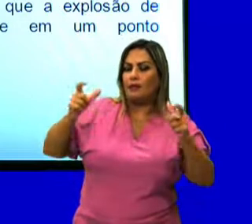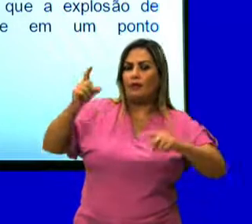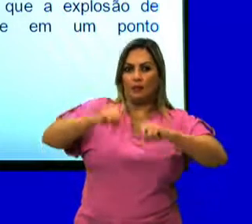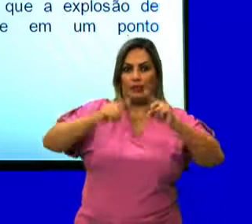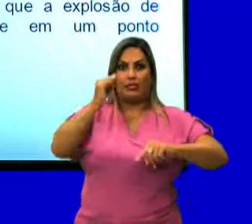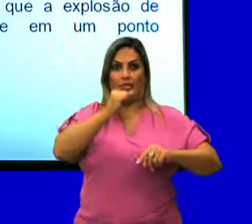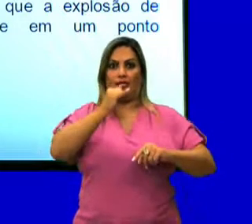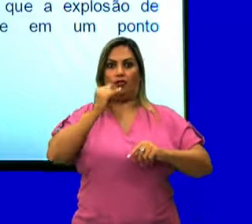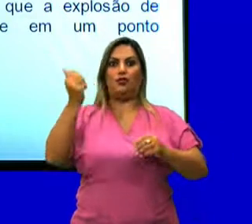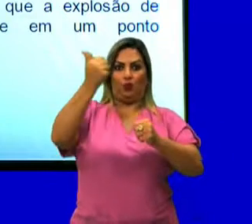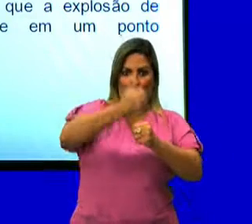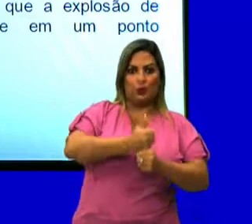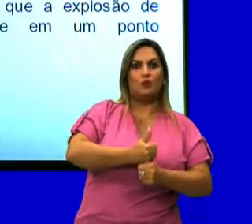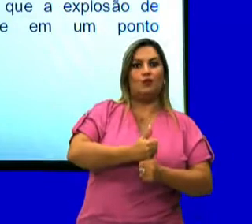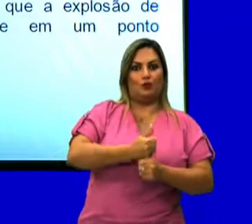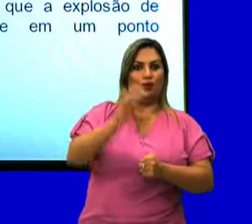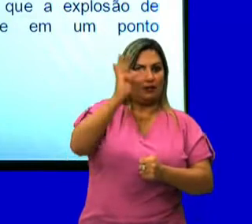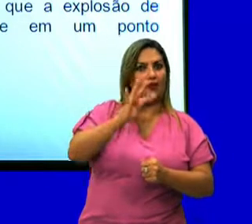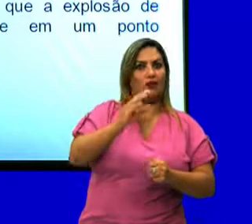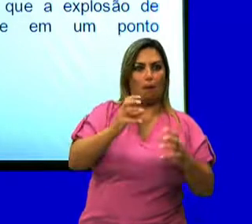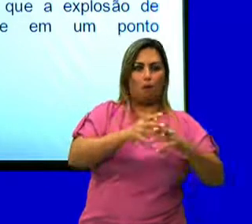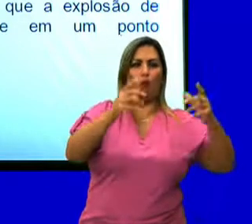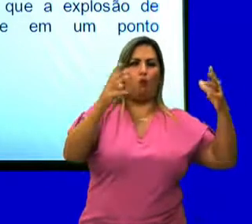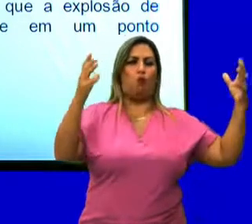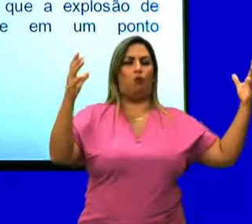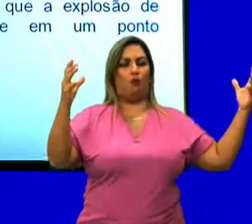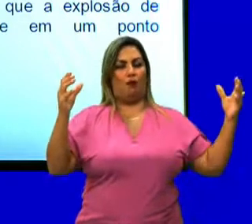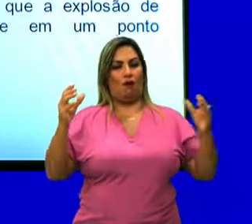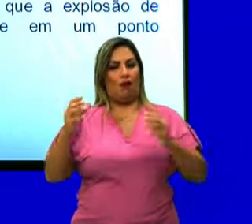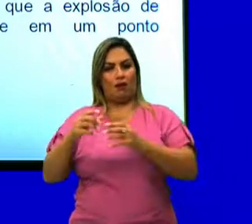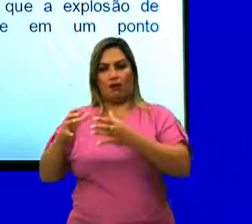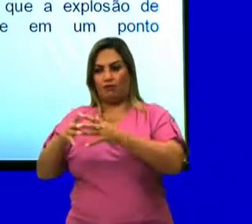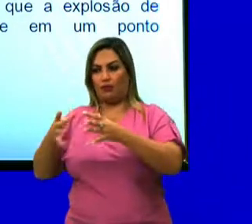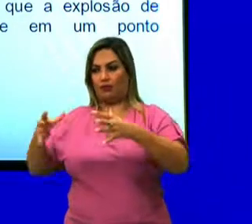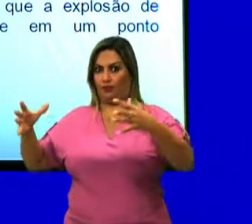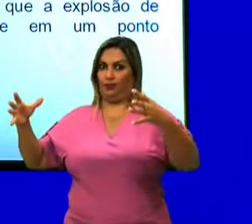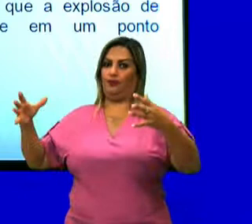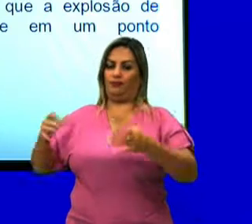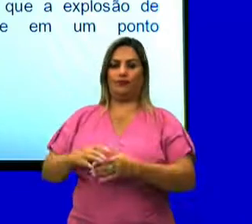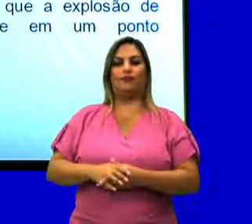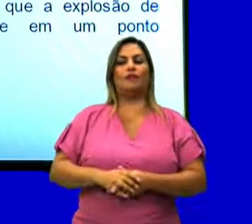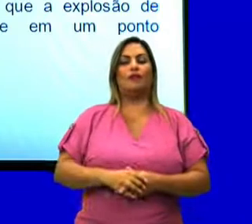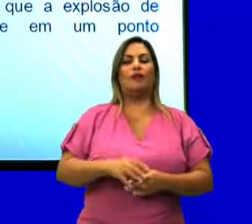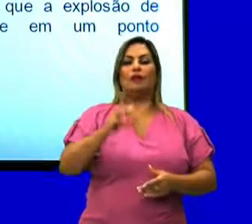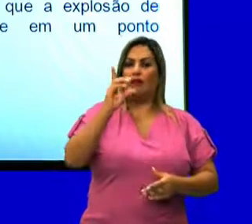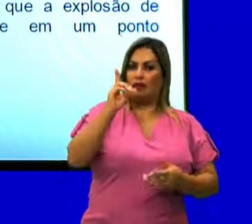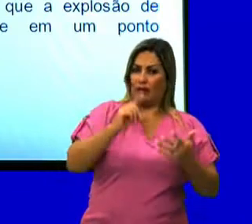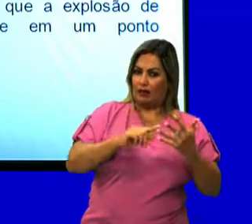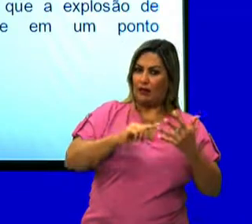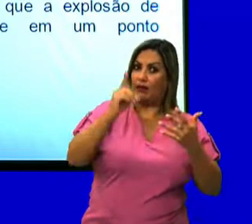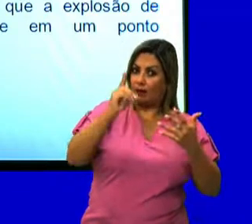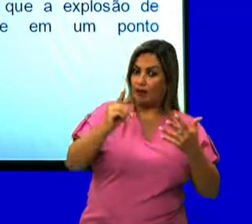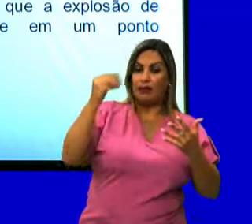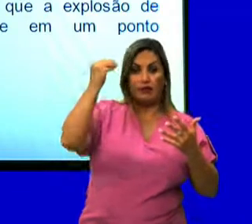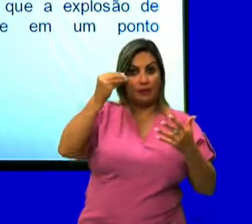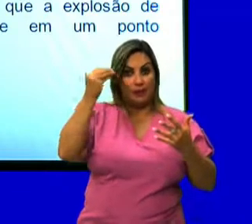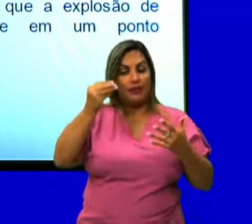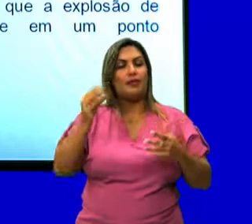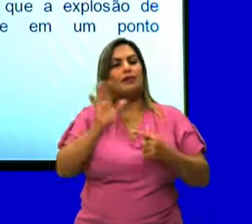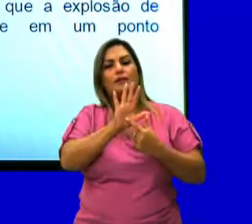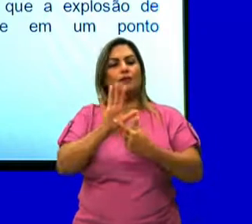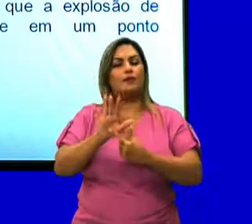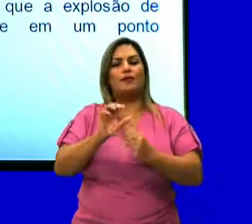matéria e energia substitui a teoria da explosão. Letra D, destacar a experiência que